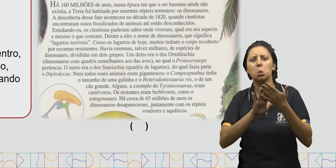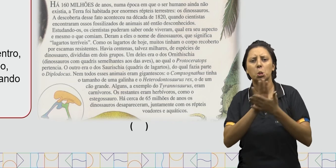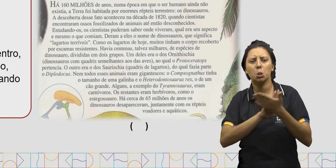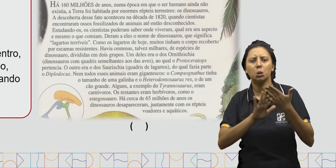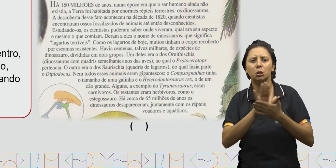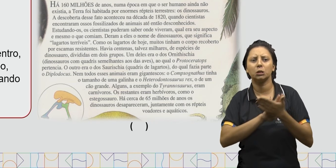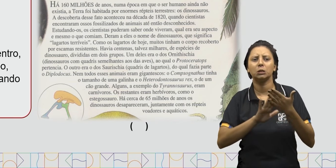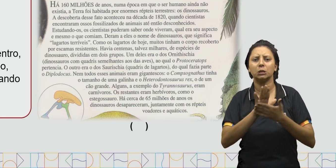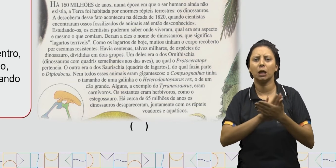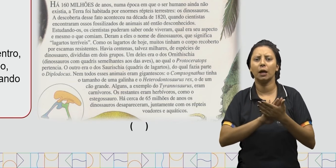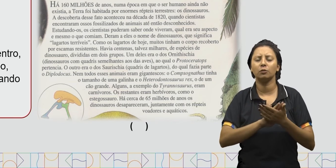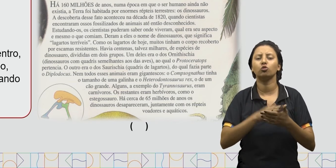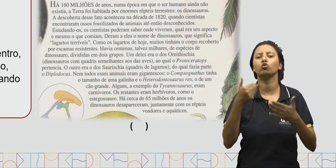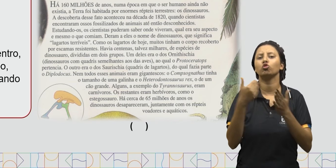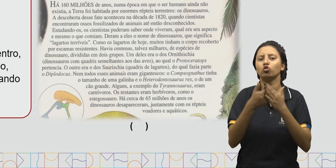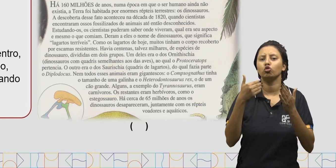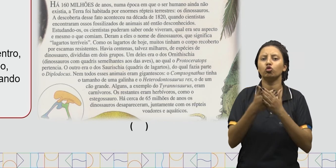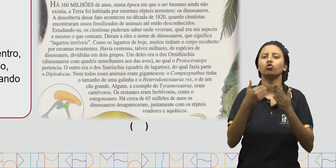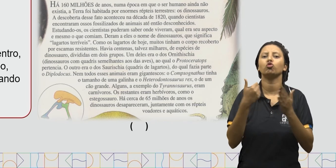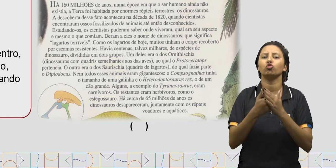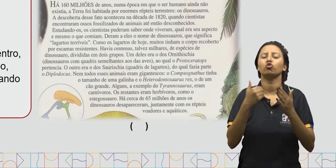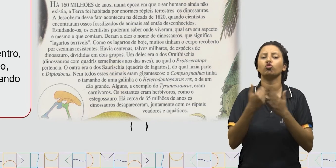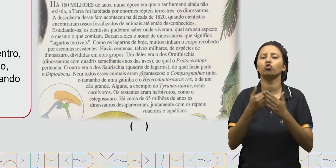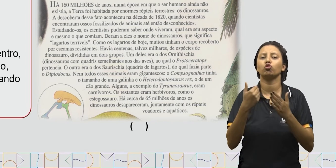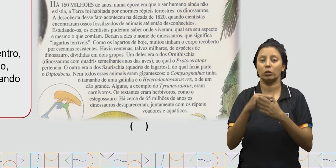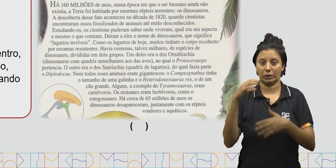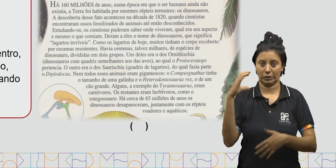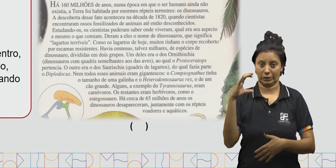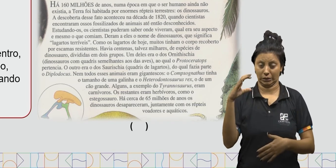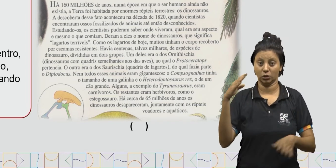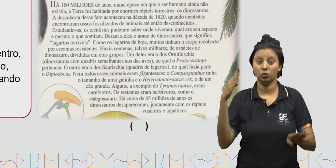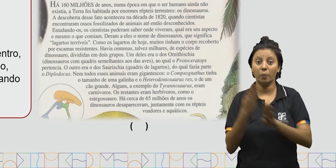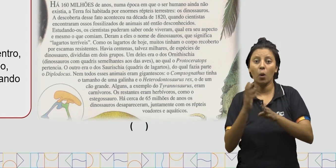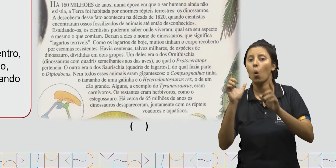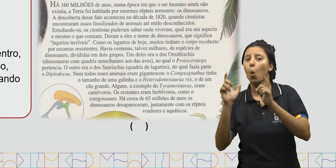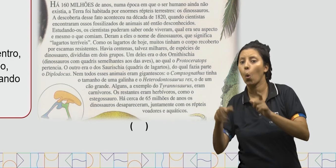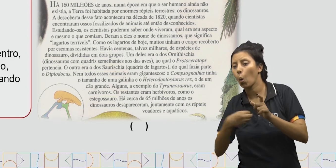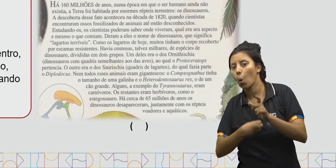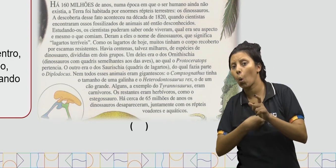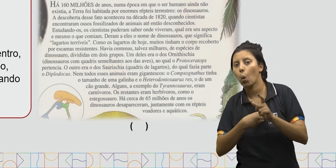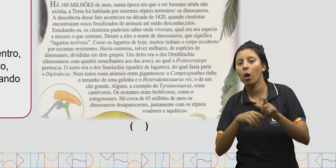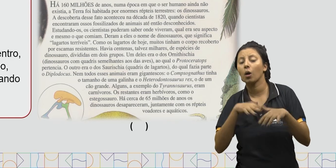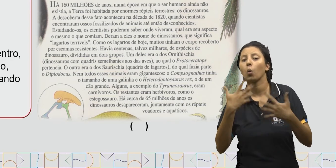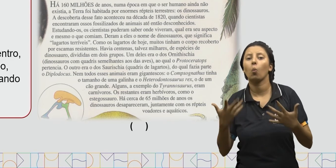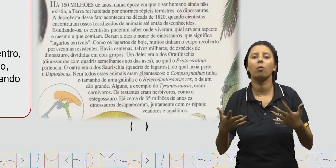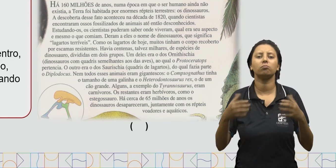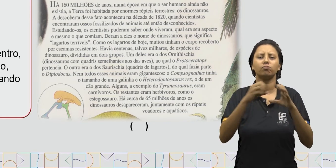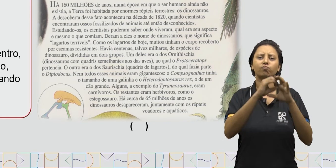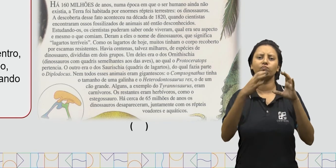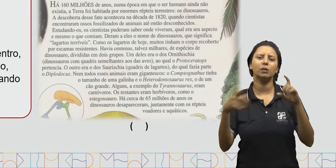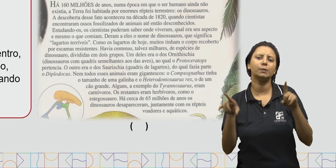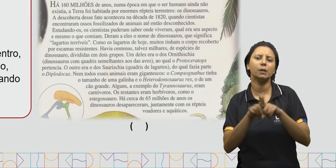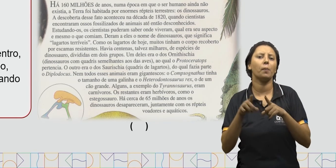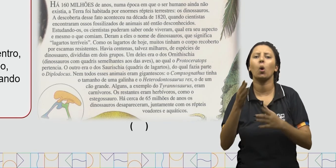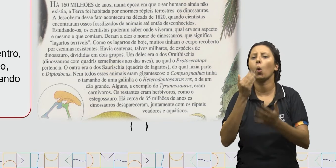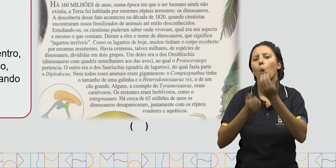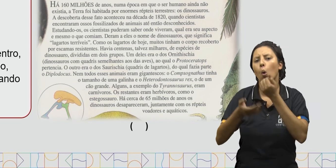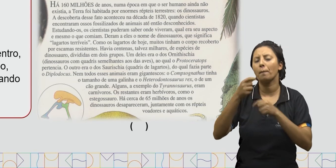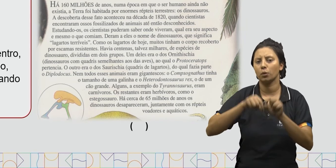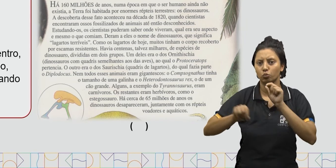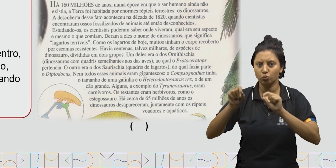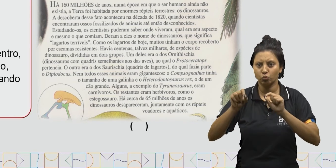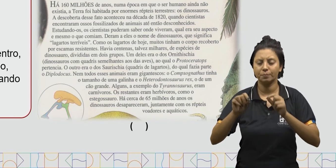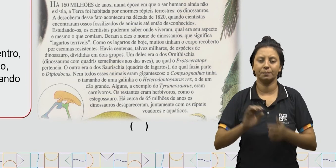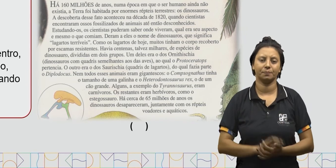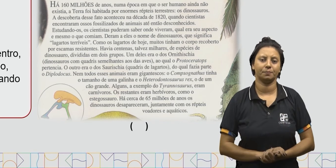desconhecidos. Estudando-os, os cientistas puderam saber onde viveram, qual era seu aspecto e mesmo o que